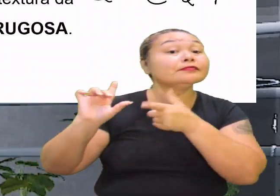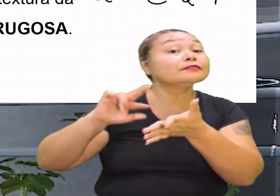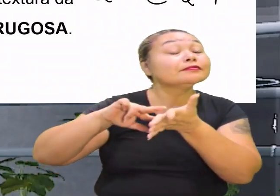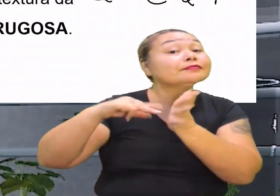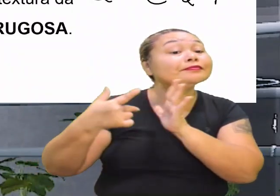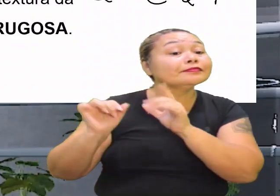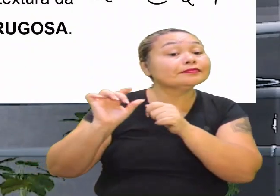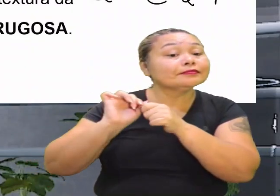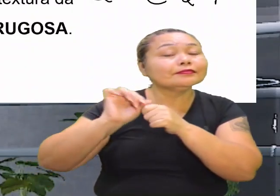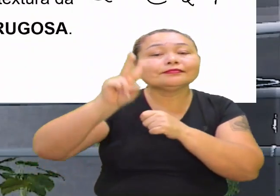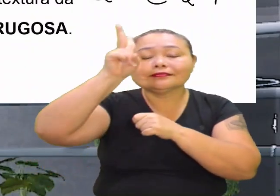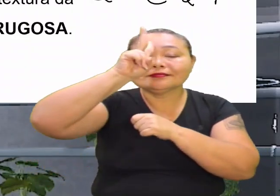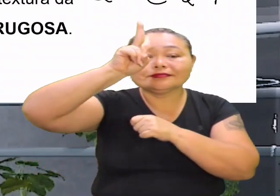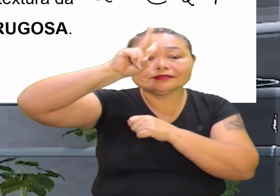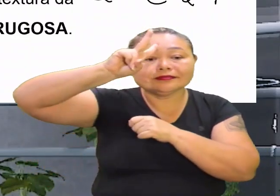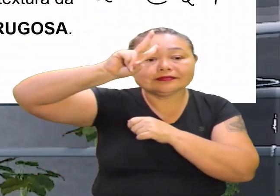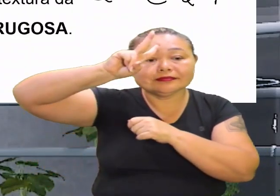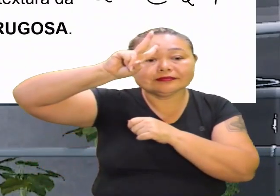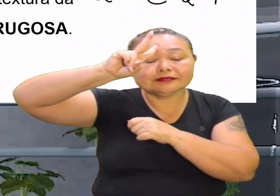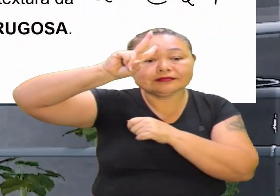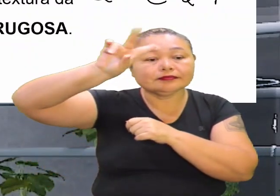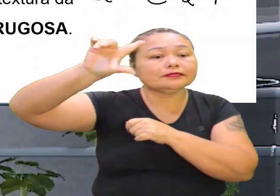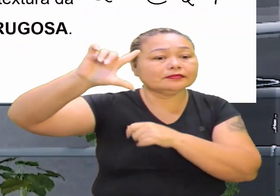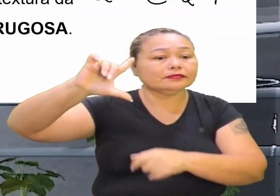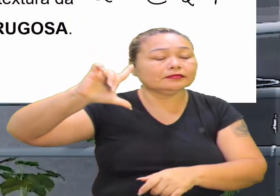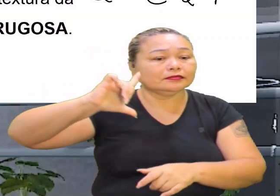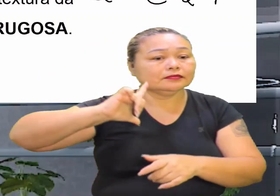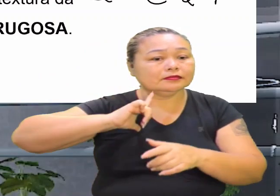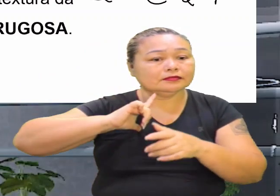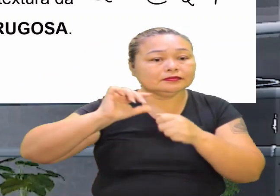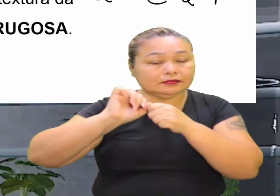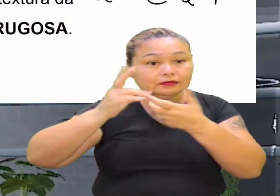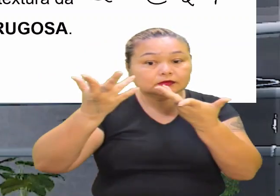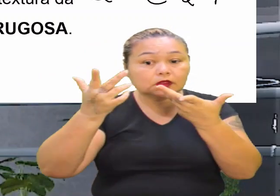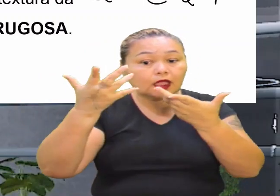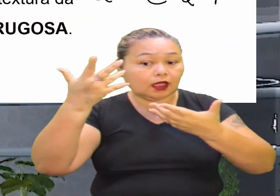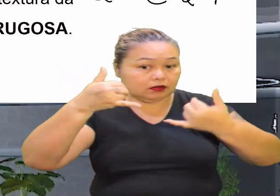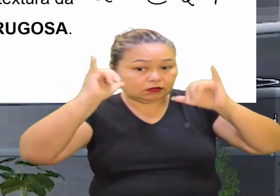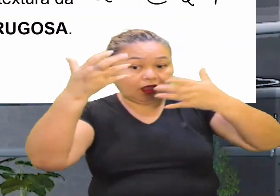tem? Lembra, não tem criação de vaca